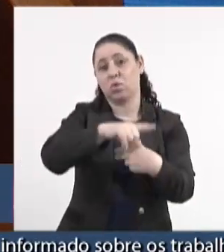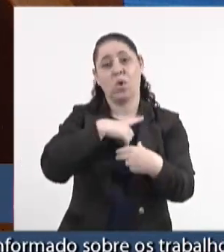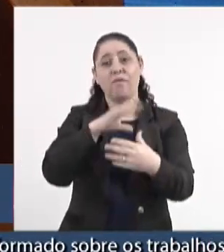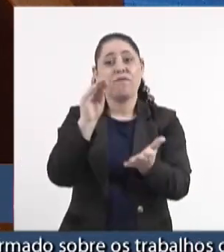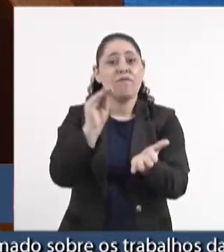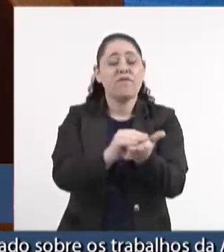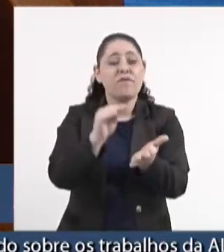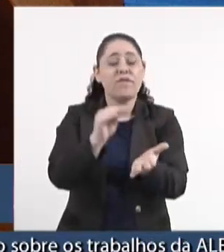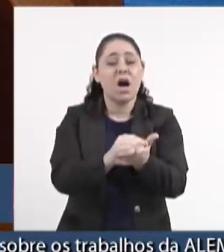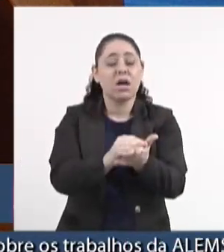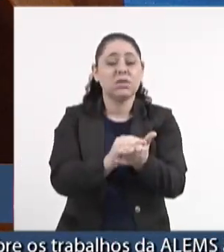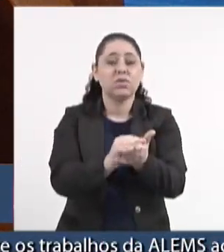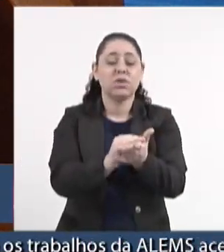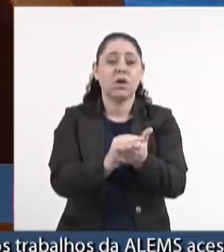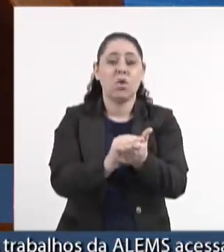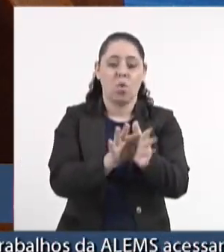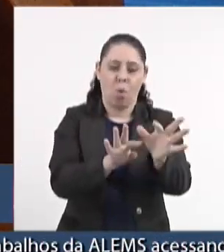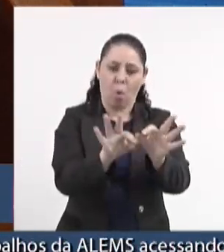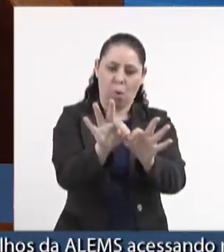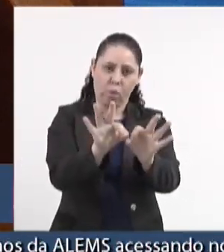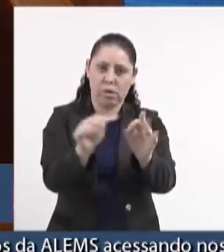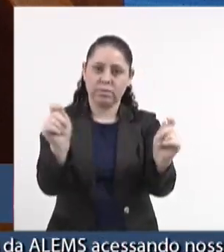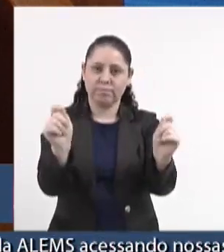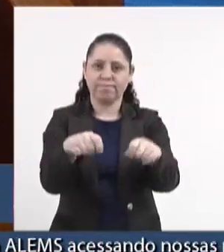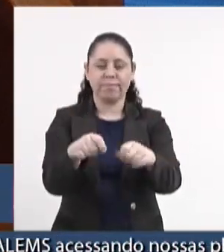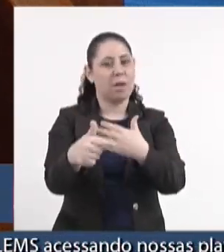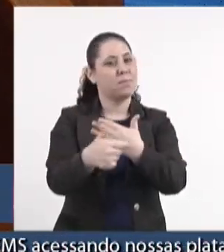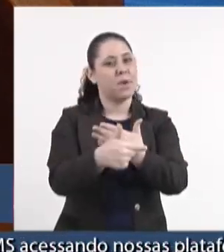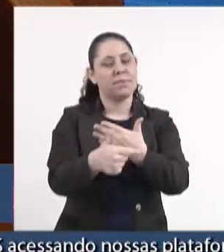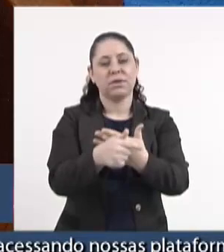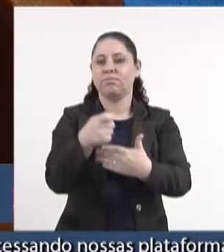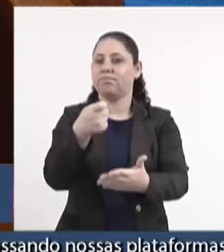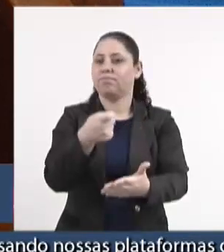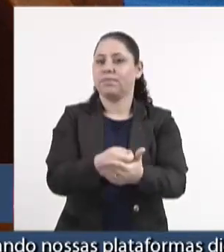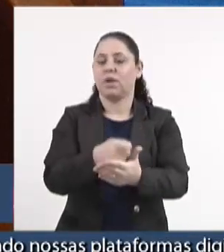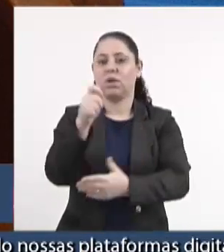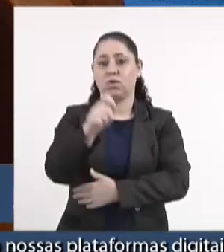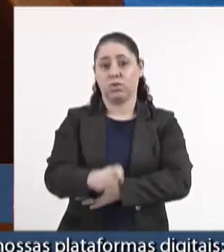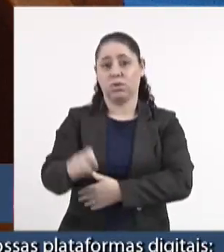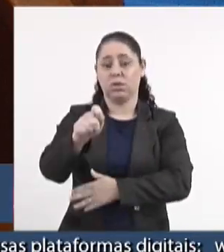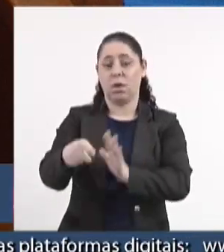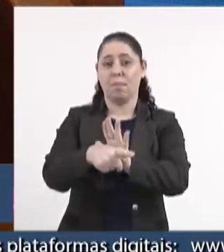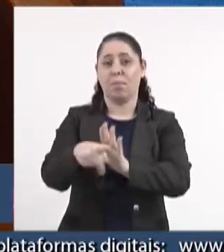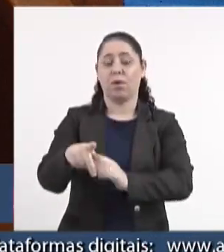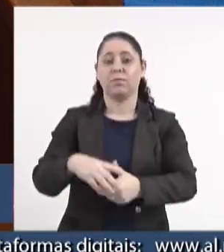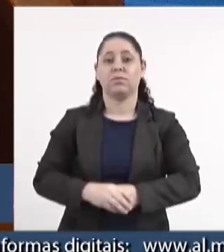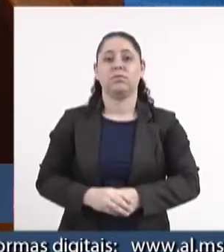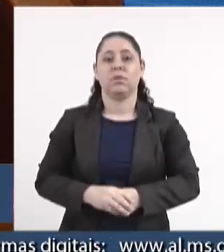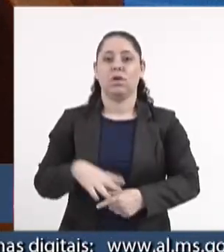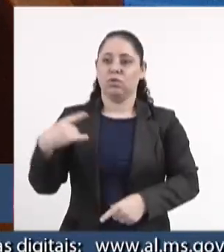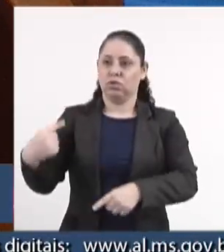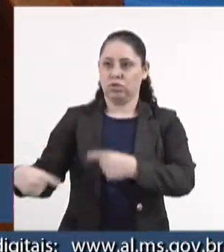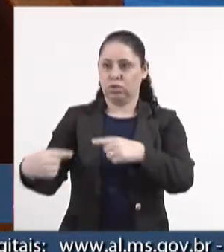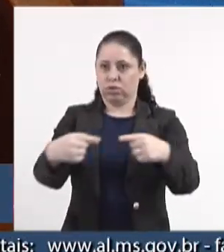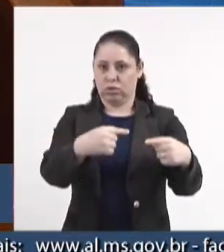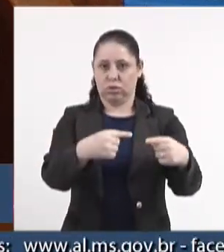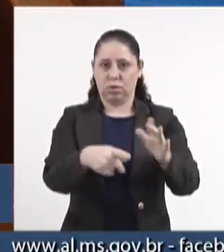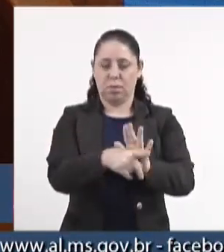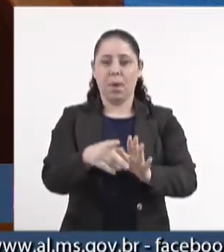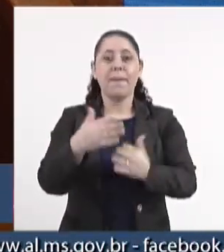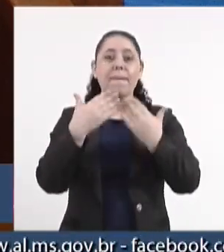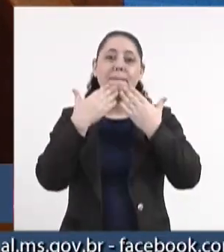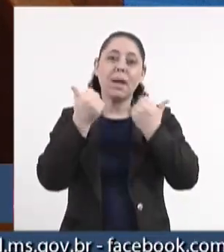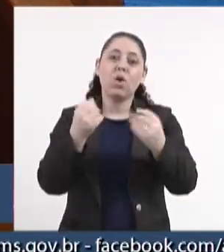estão desestruturadas, não cumprem um papel associativista de discussão da